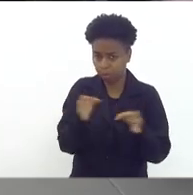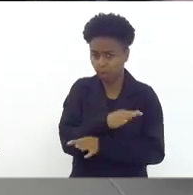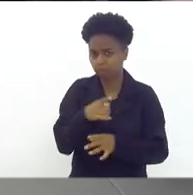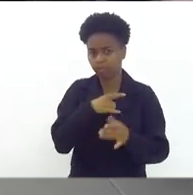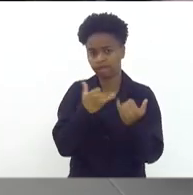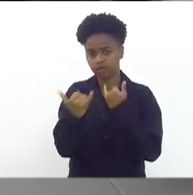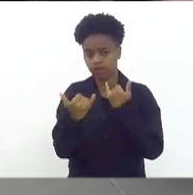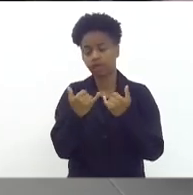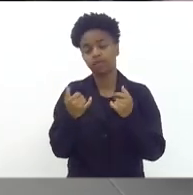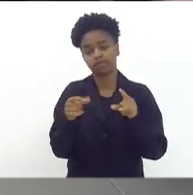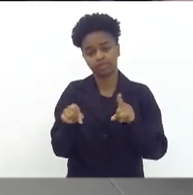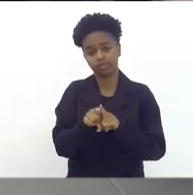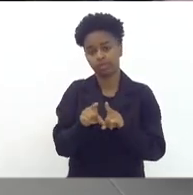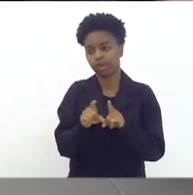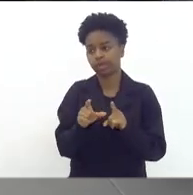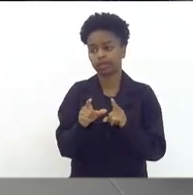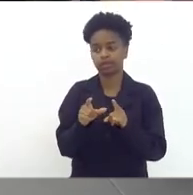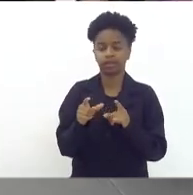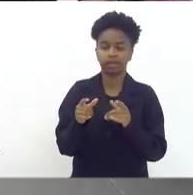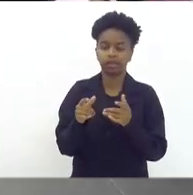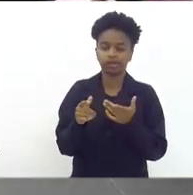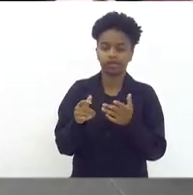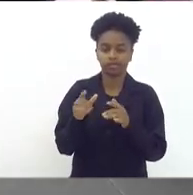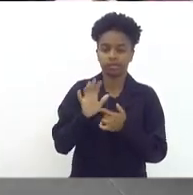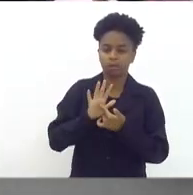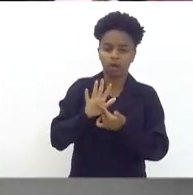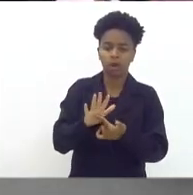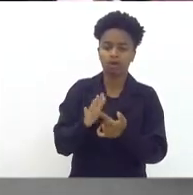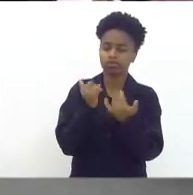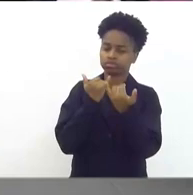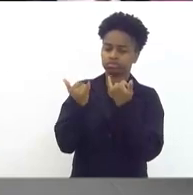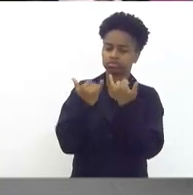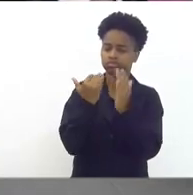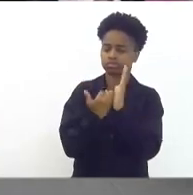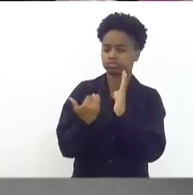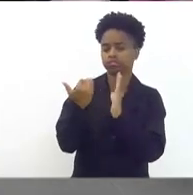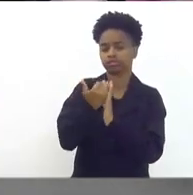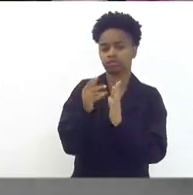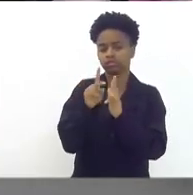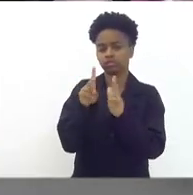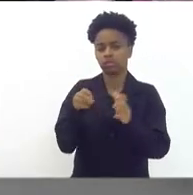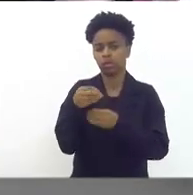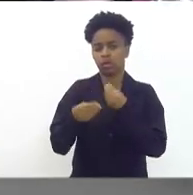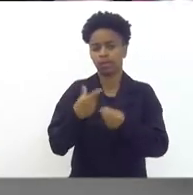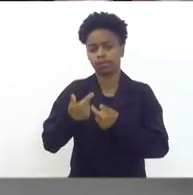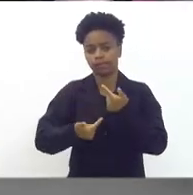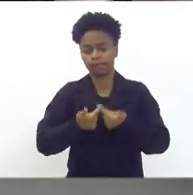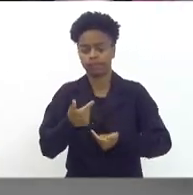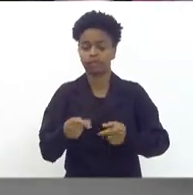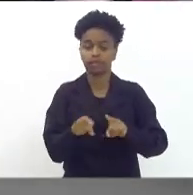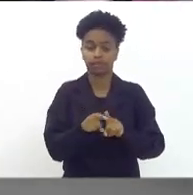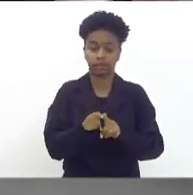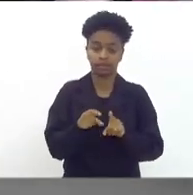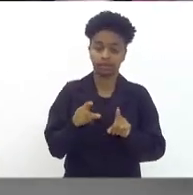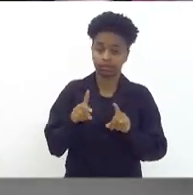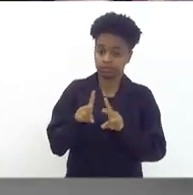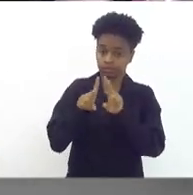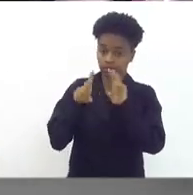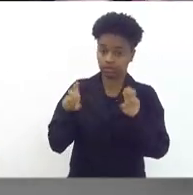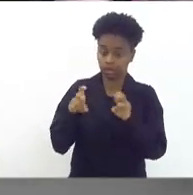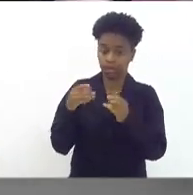a respeito do que acontece na agência reguladora inclusive no que diz respeito a processos de saneamento